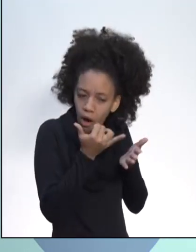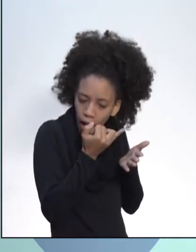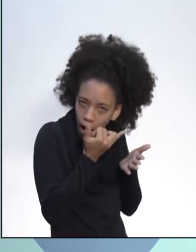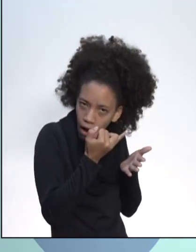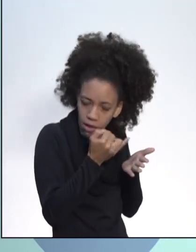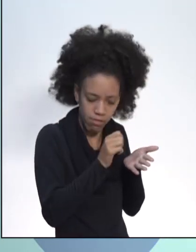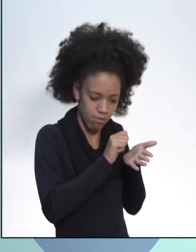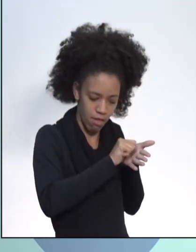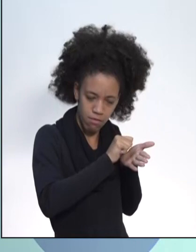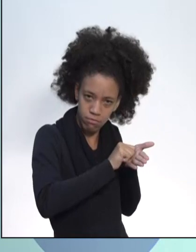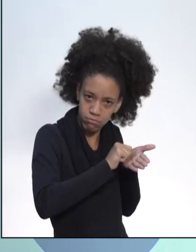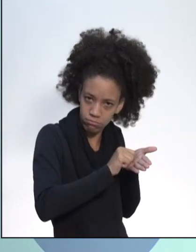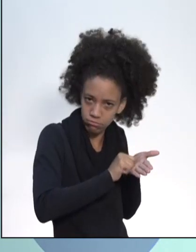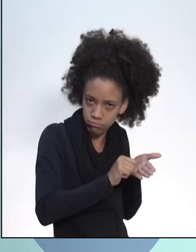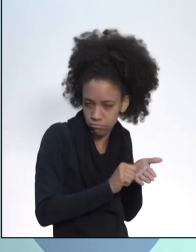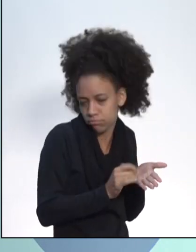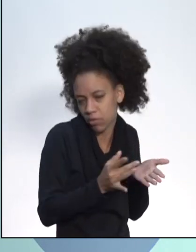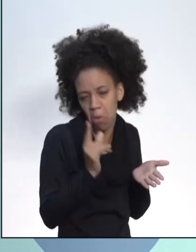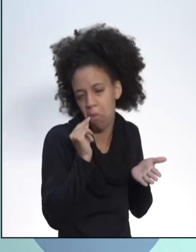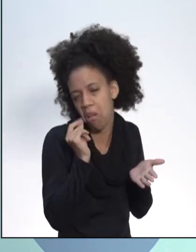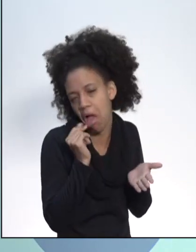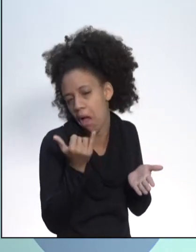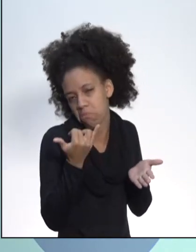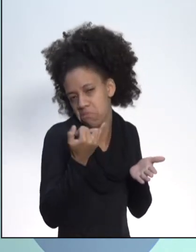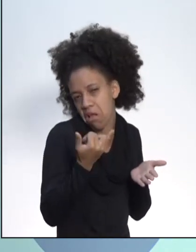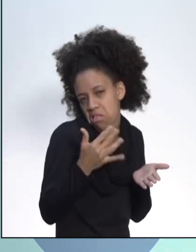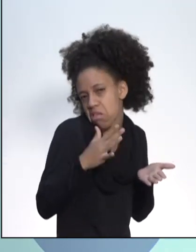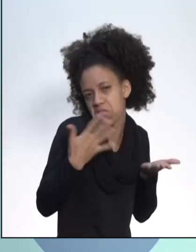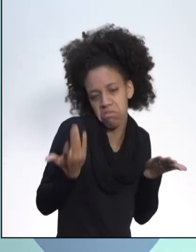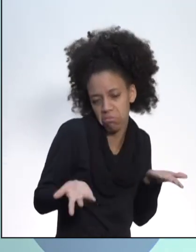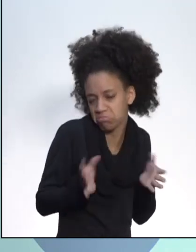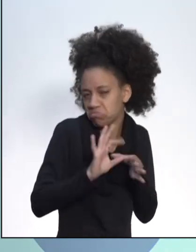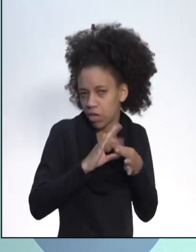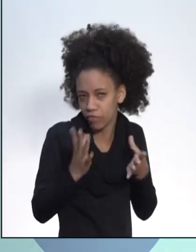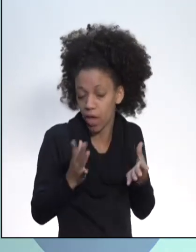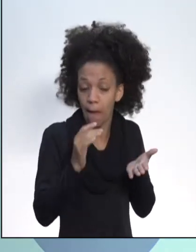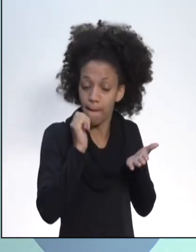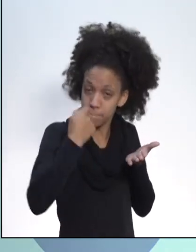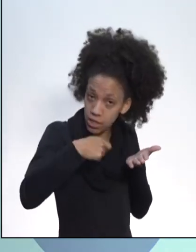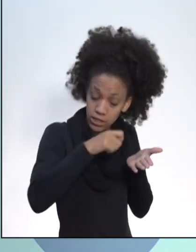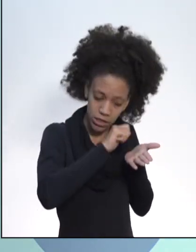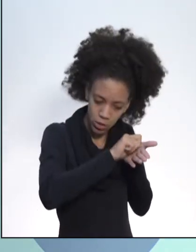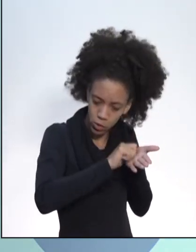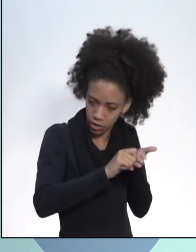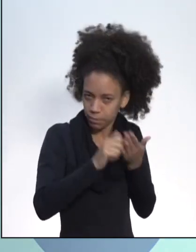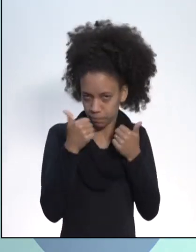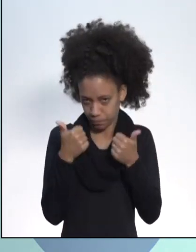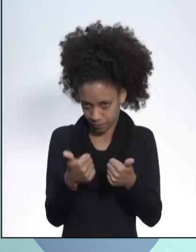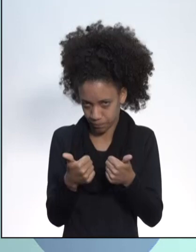vocês e um lápis, uma caneta para fazer essas anotações.